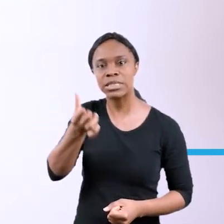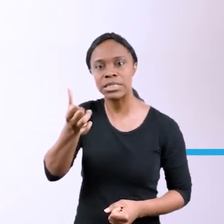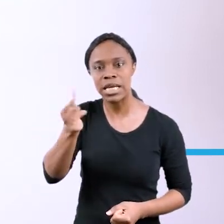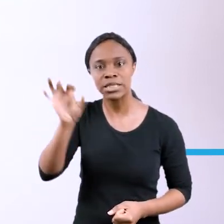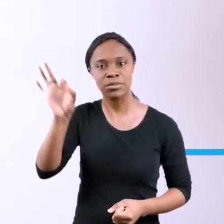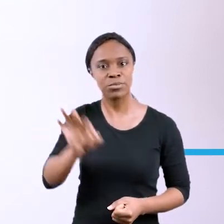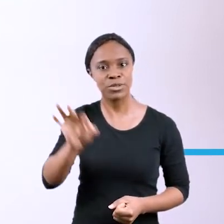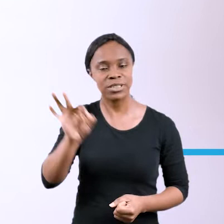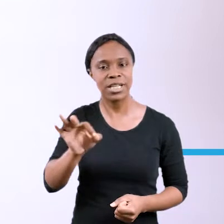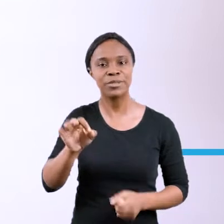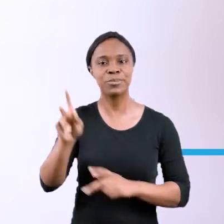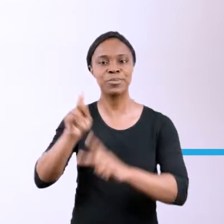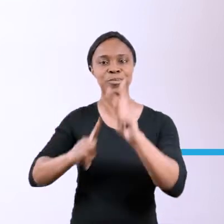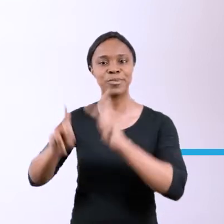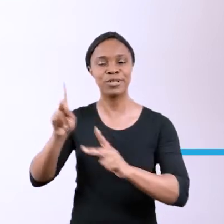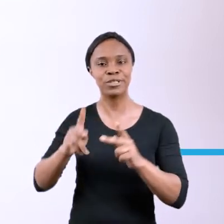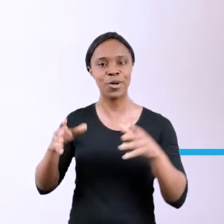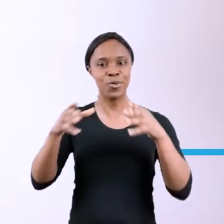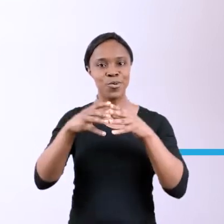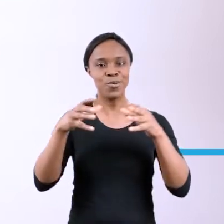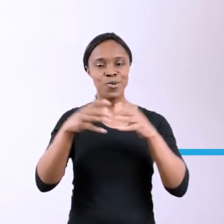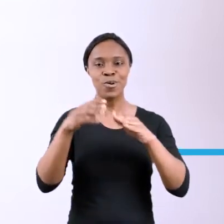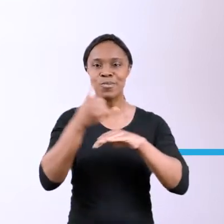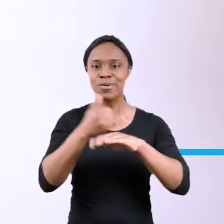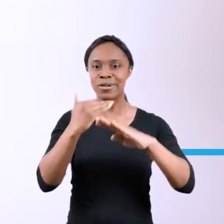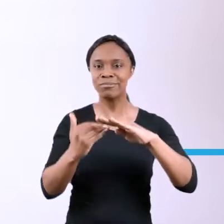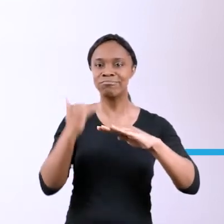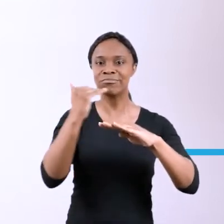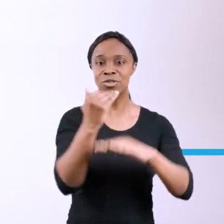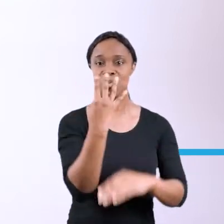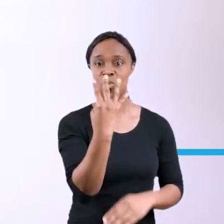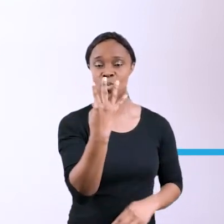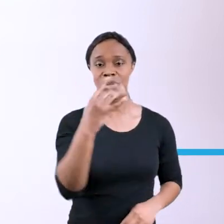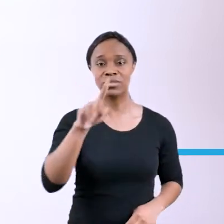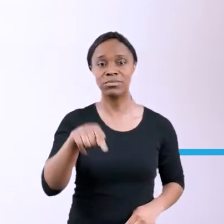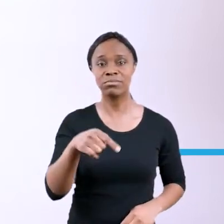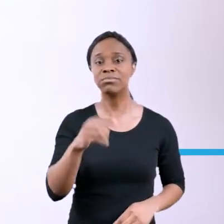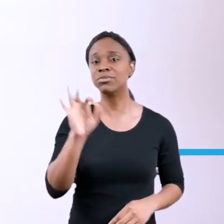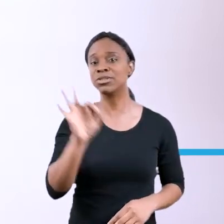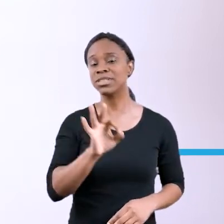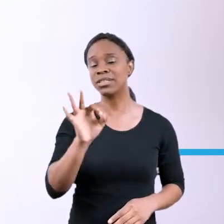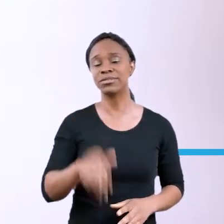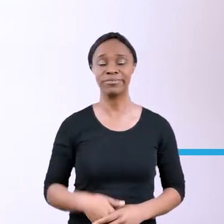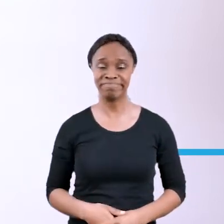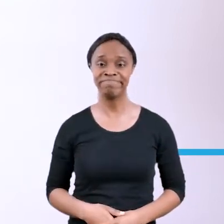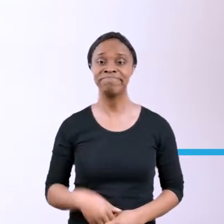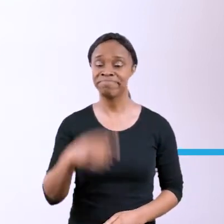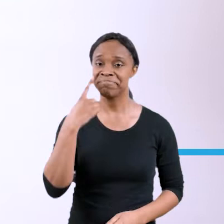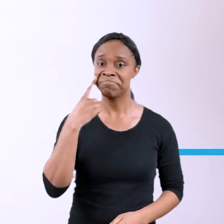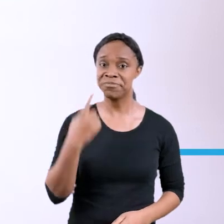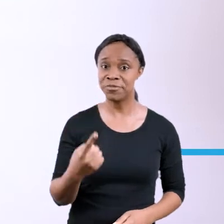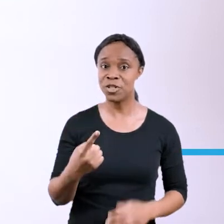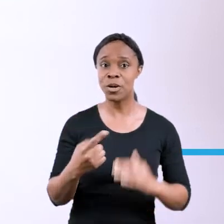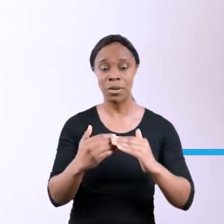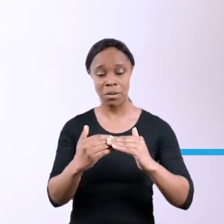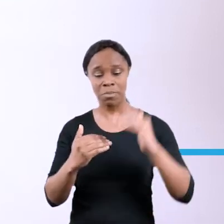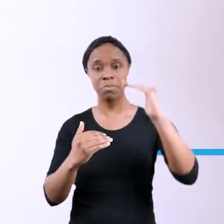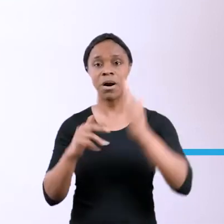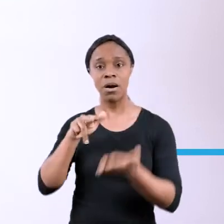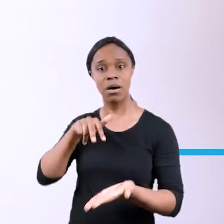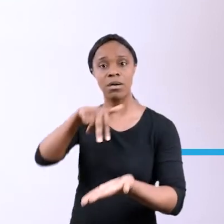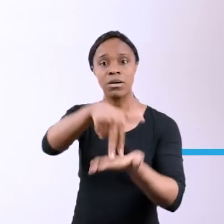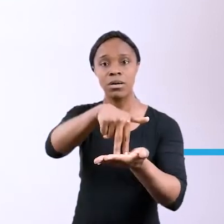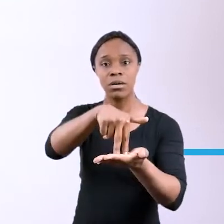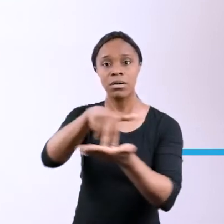da população, no Poder Executivo o percentual é de 4%. Ou seja, há uma sobre-representação da população